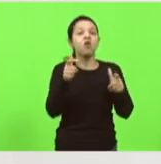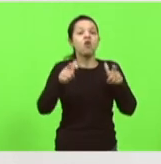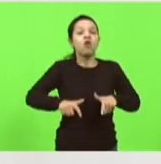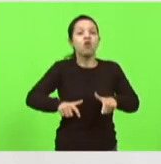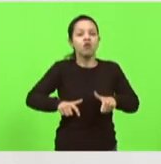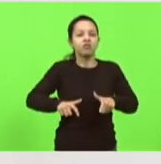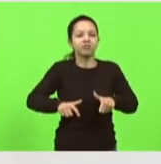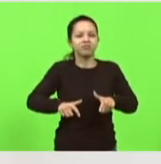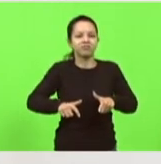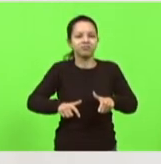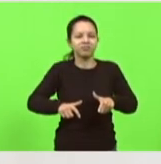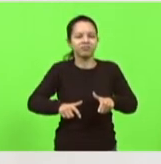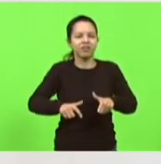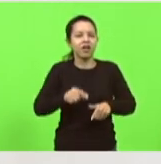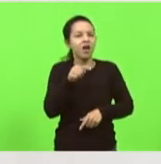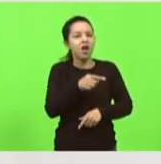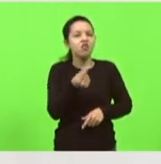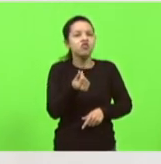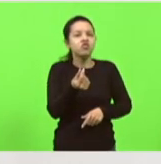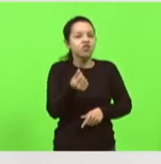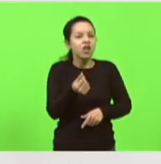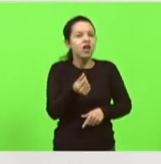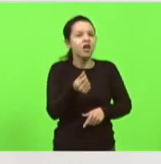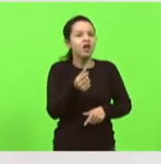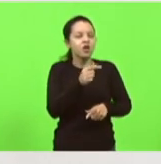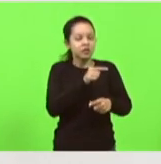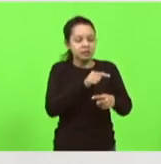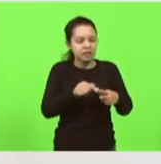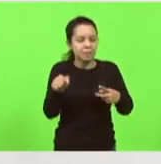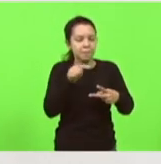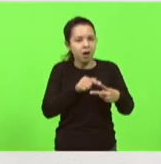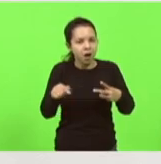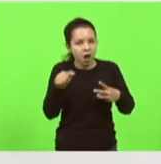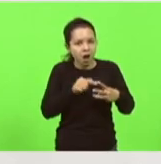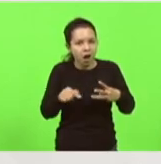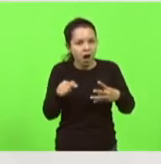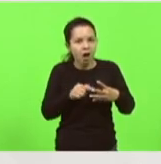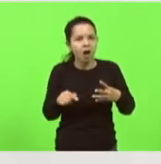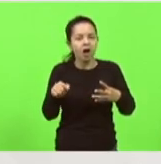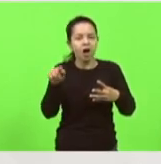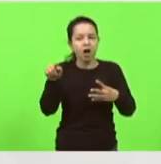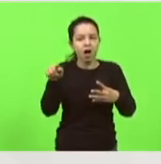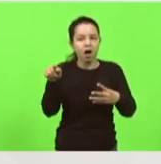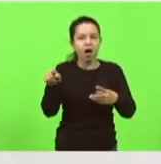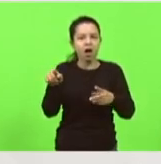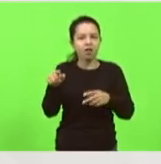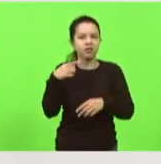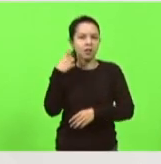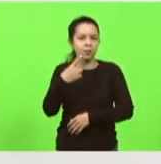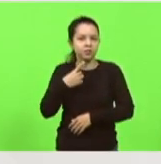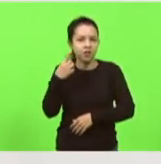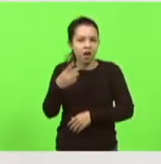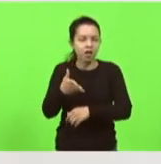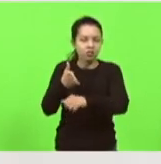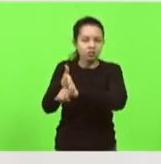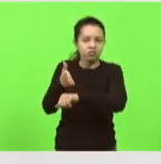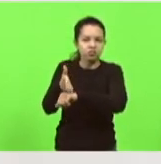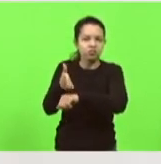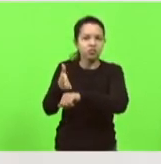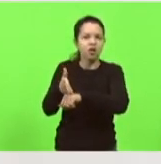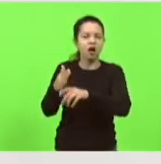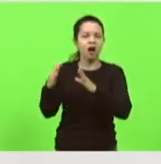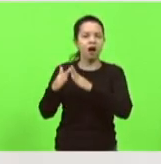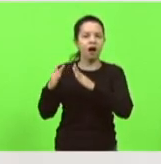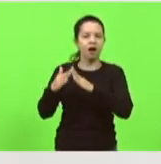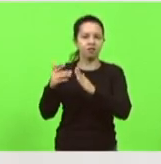De onde vocês acham esse dinheiro que semanalmente está se reunindo com deputados e com seus prefeitos lá na agronômica, lá distribuindo